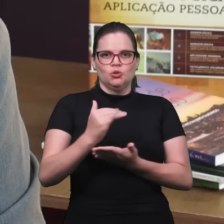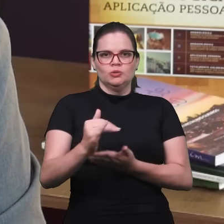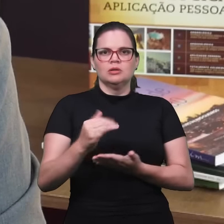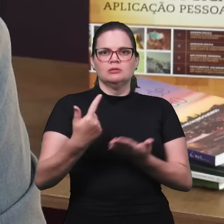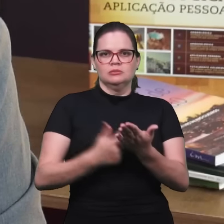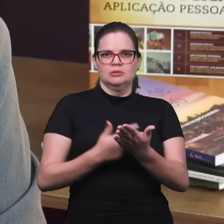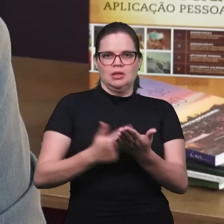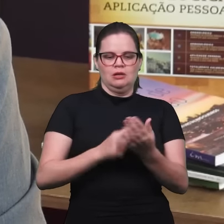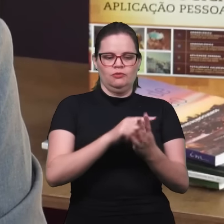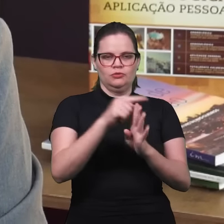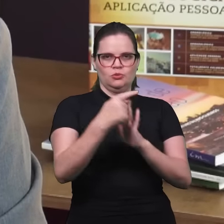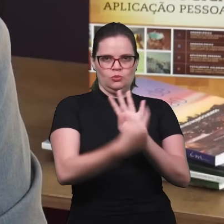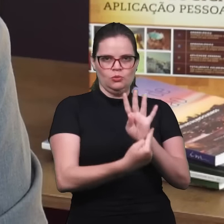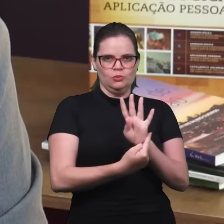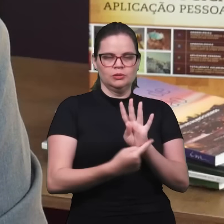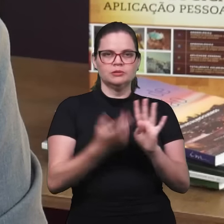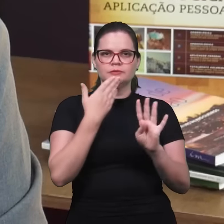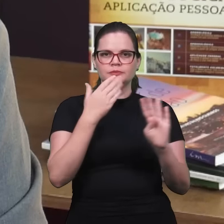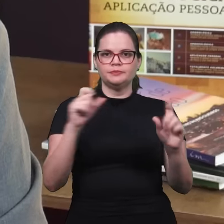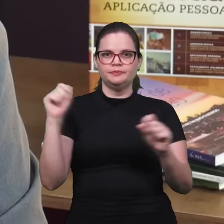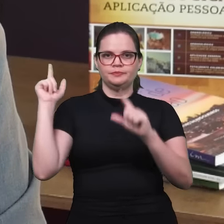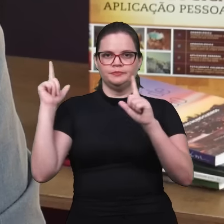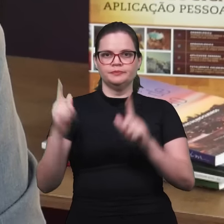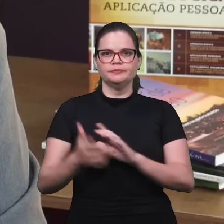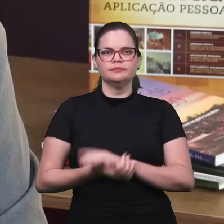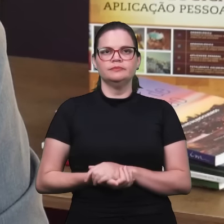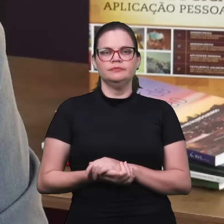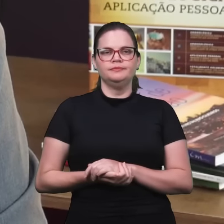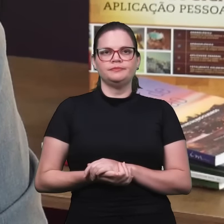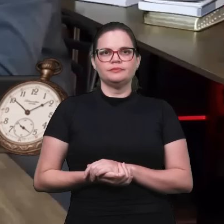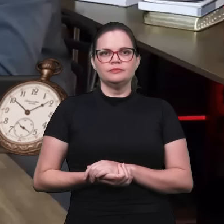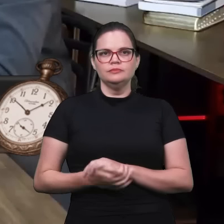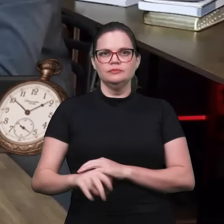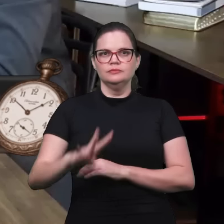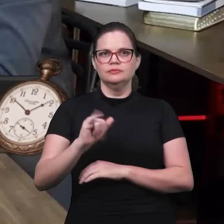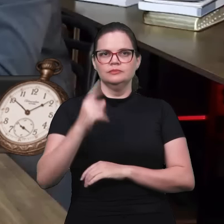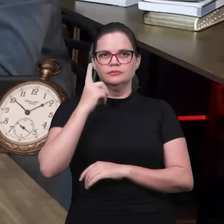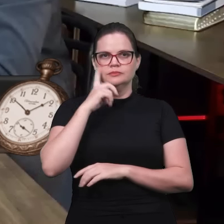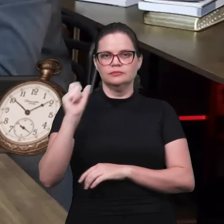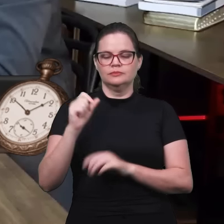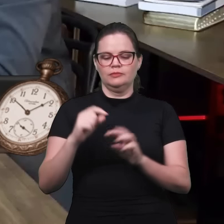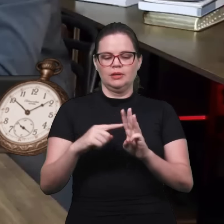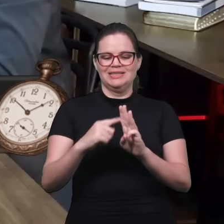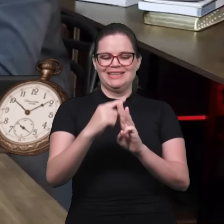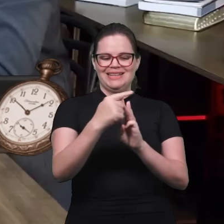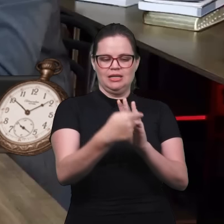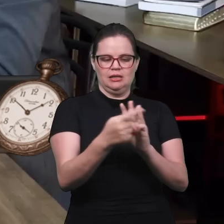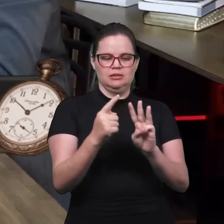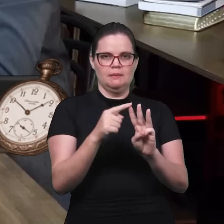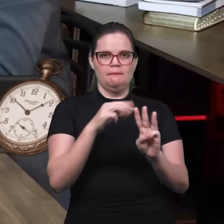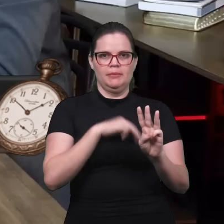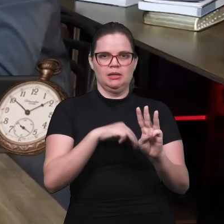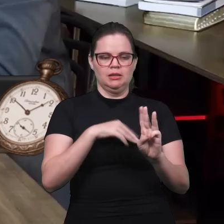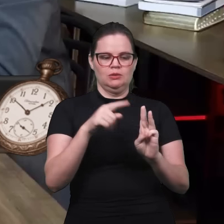evangelhos, né? Eu gostaria que até passasse, porque nós vamos ter aqui os primeiros 3 evangelhos,